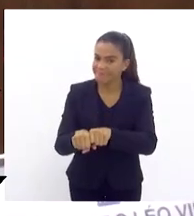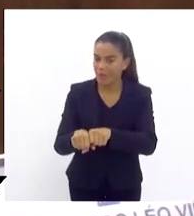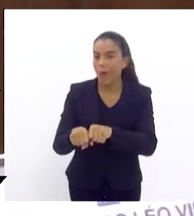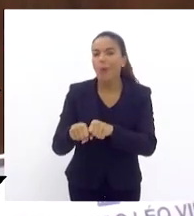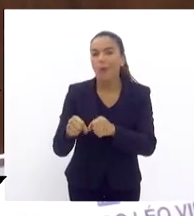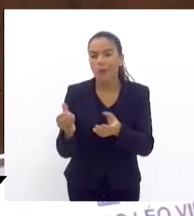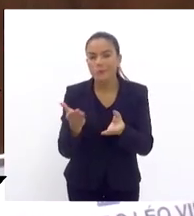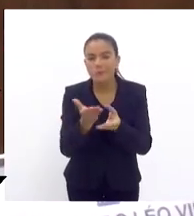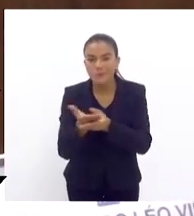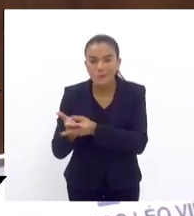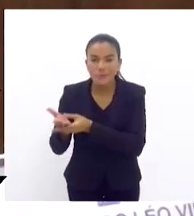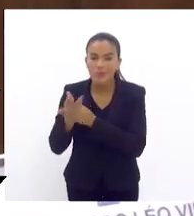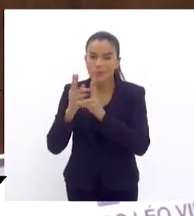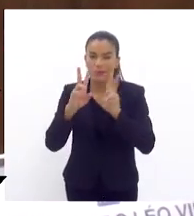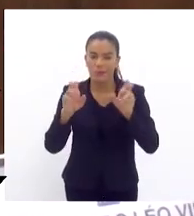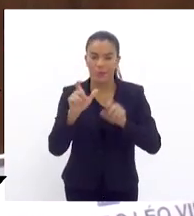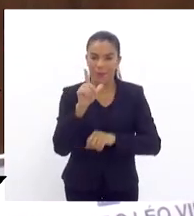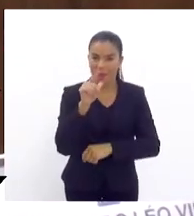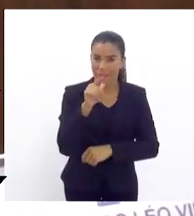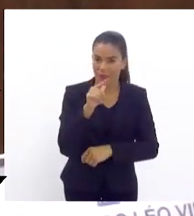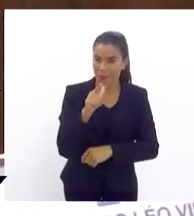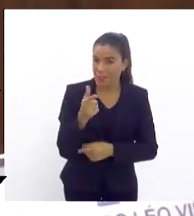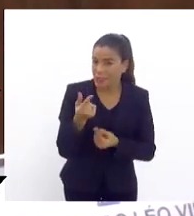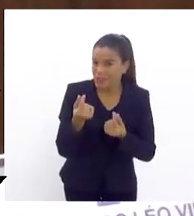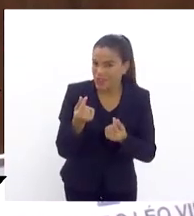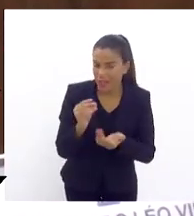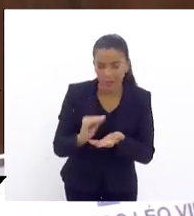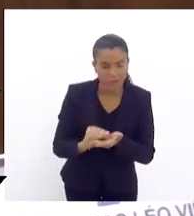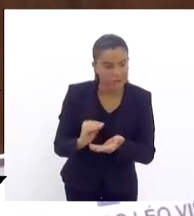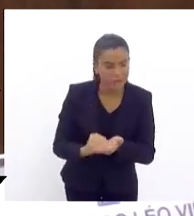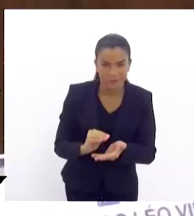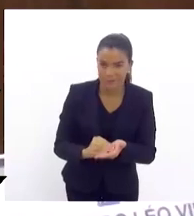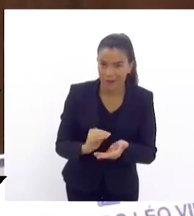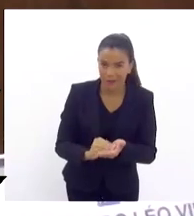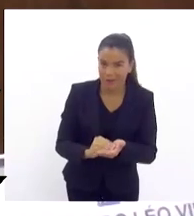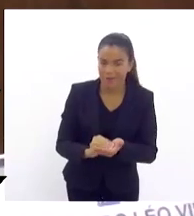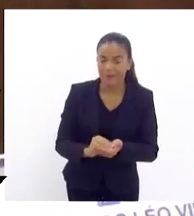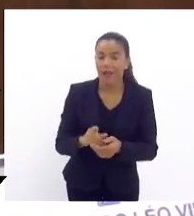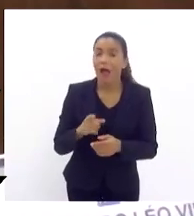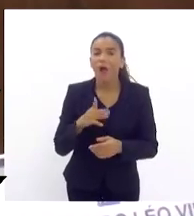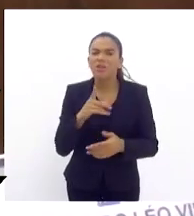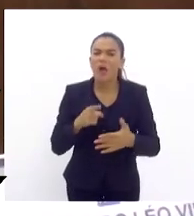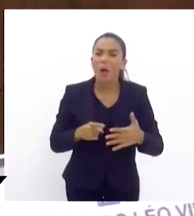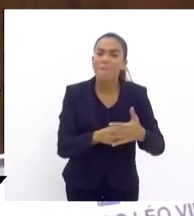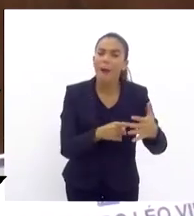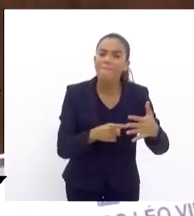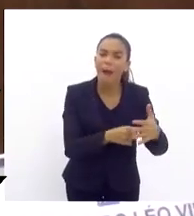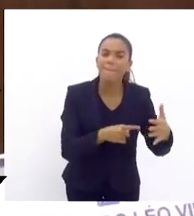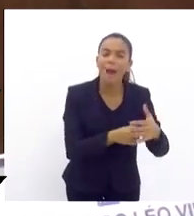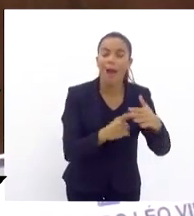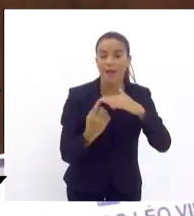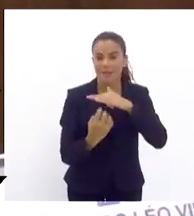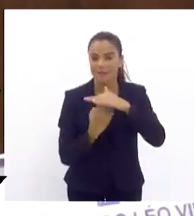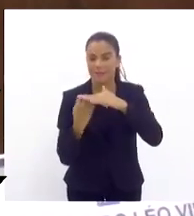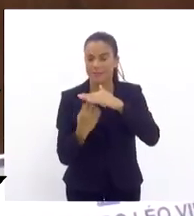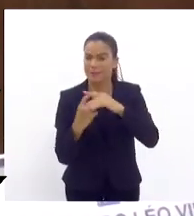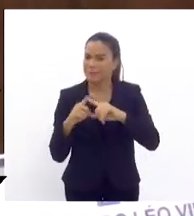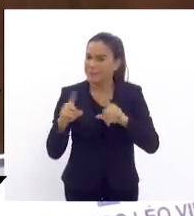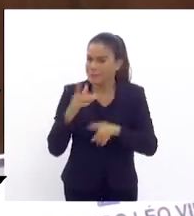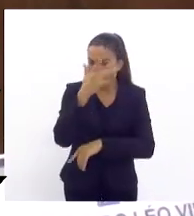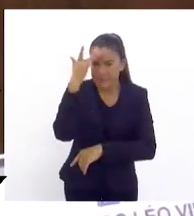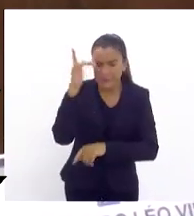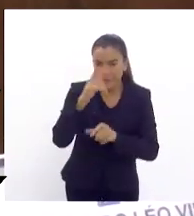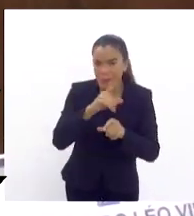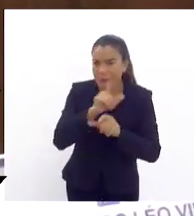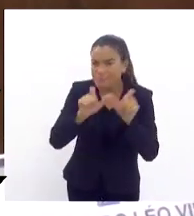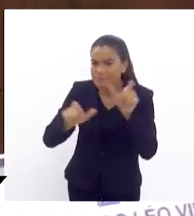processos hídricos no estado do Rio de Janeiro. E dinheiro não falta. Nós estamos aqui apontando só para a empresa, mas as pessoas estão esquecendo das